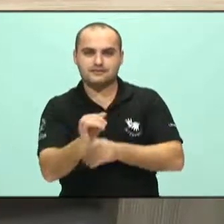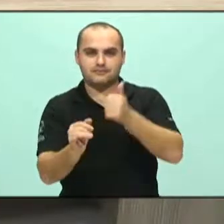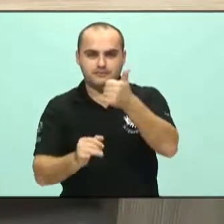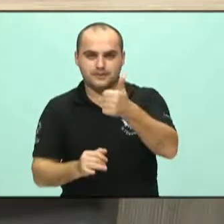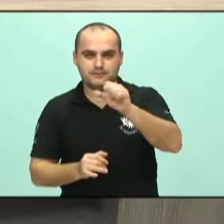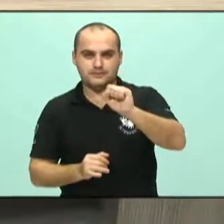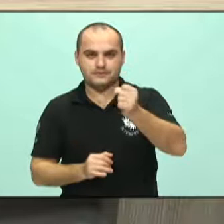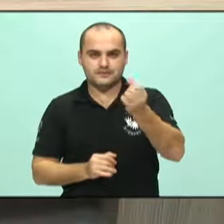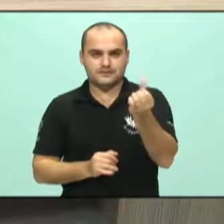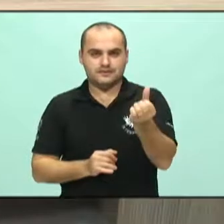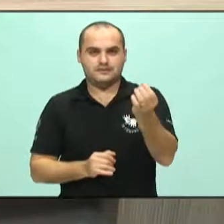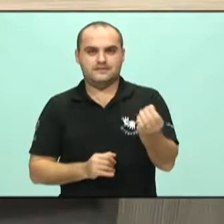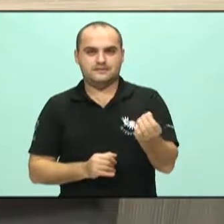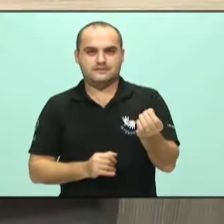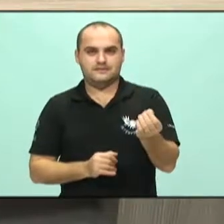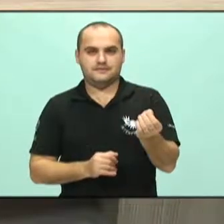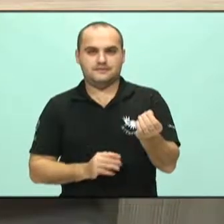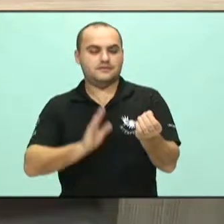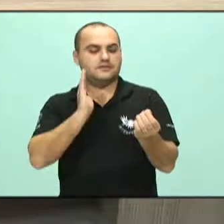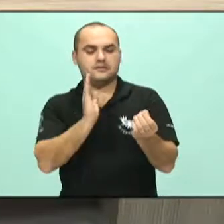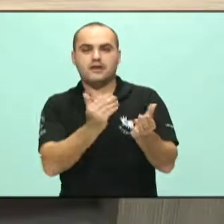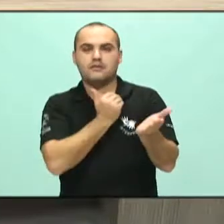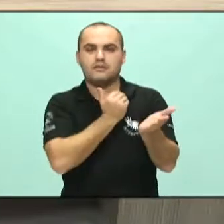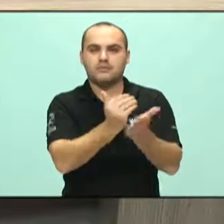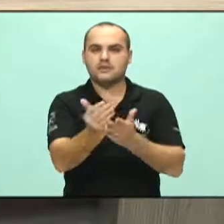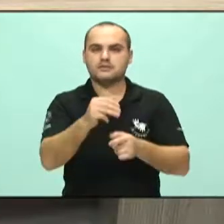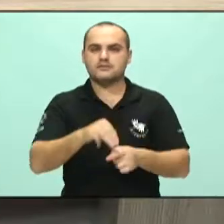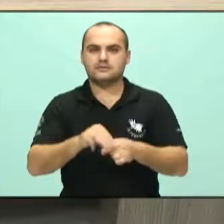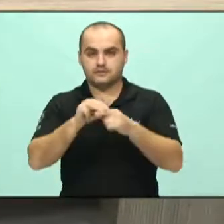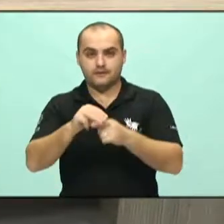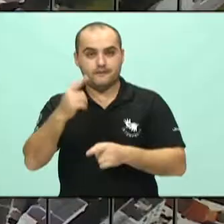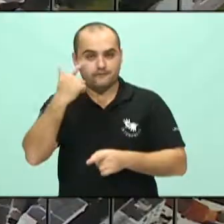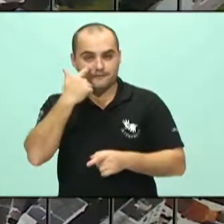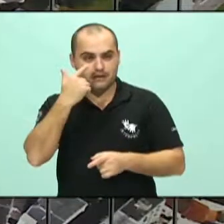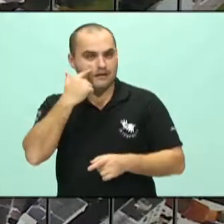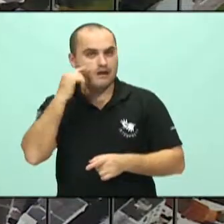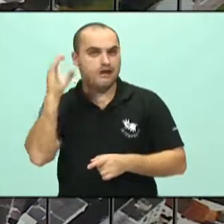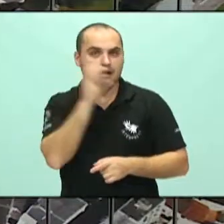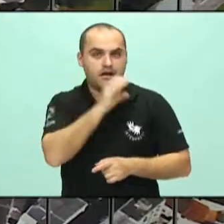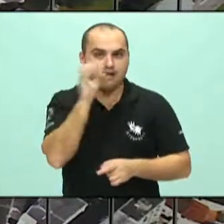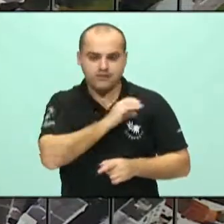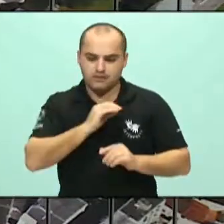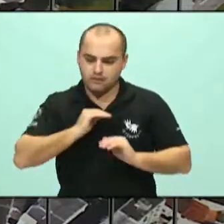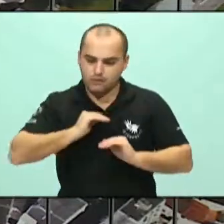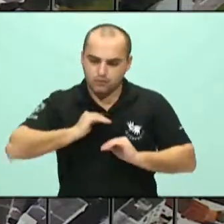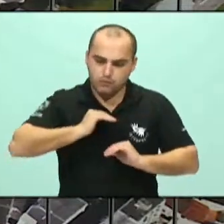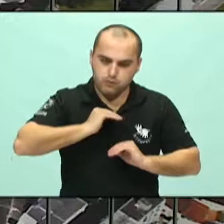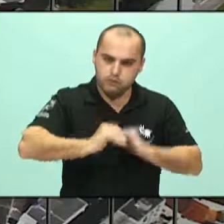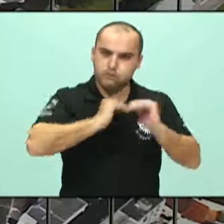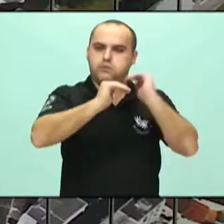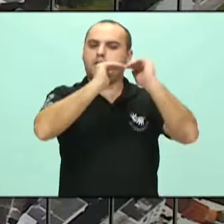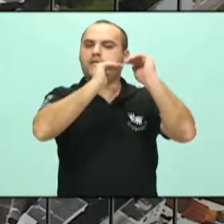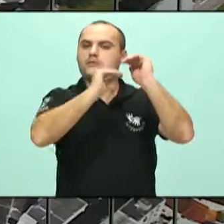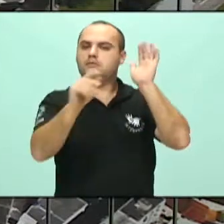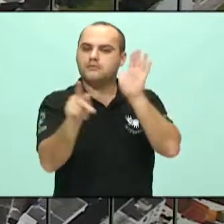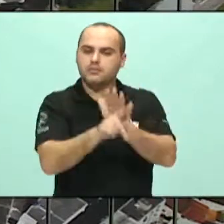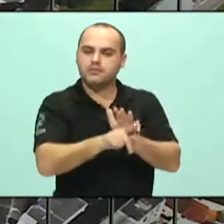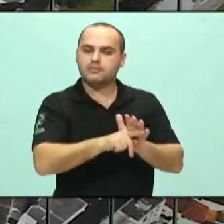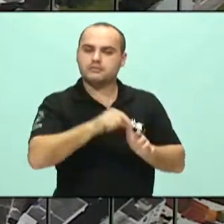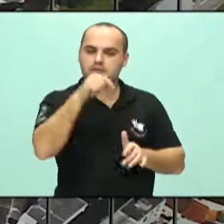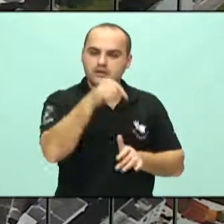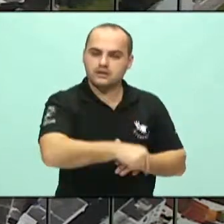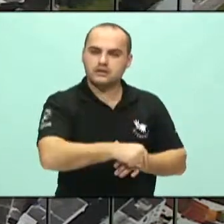pequena se transforma no município. Veja a velocidade com que o progresso, o crescimento econômico